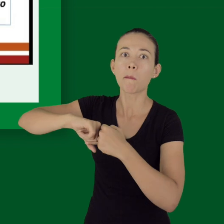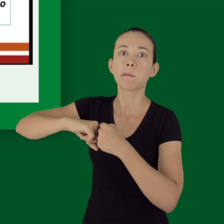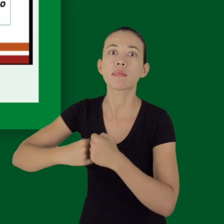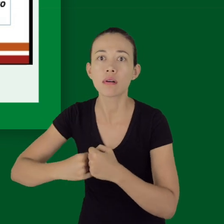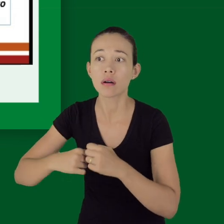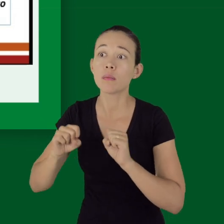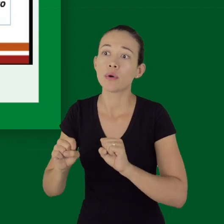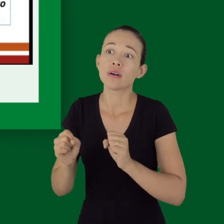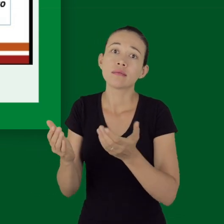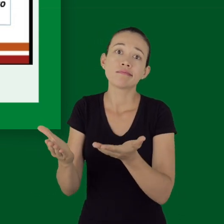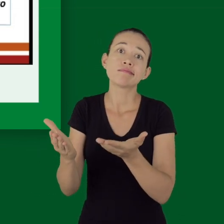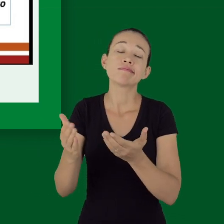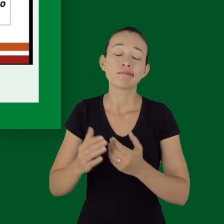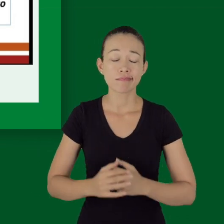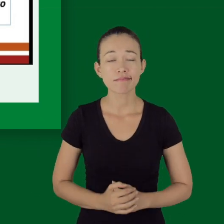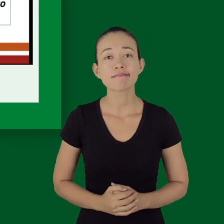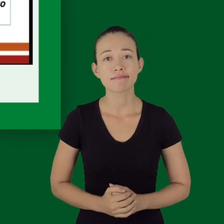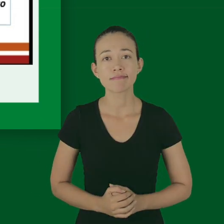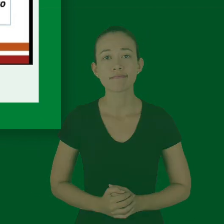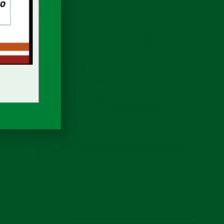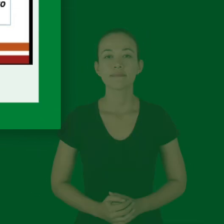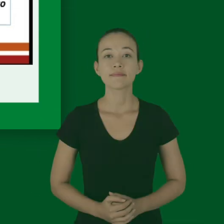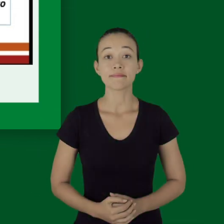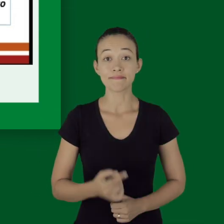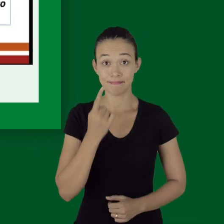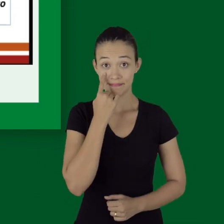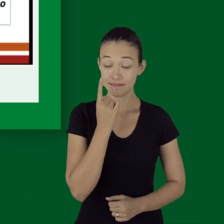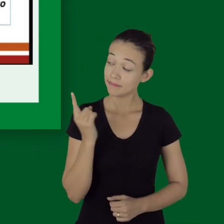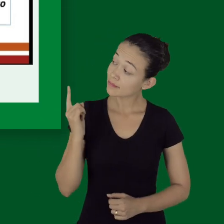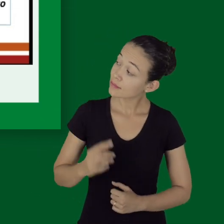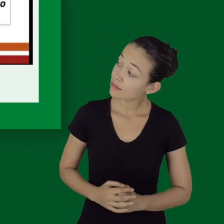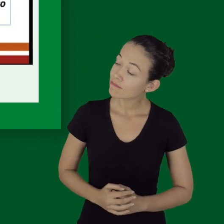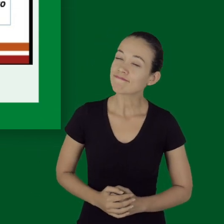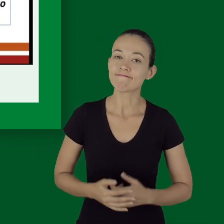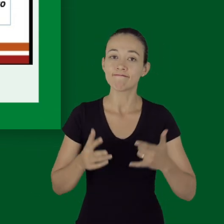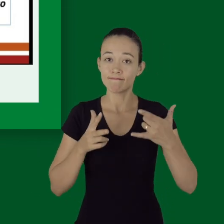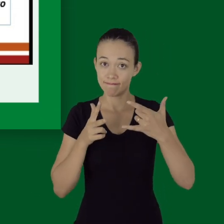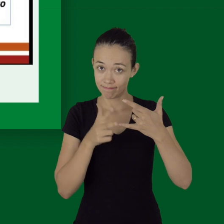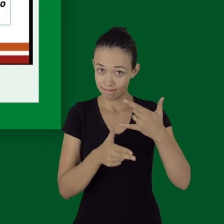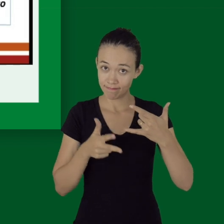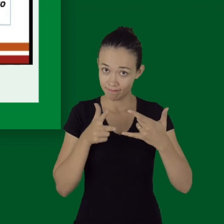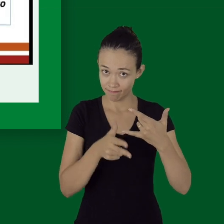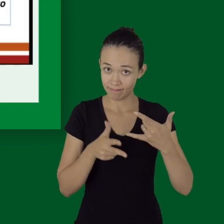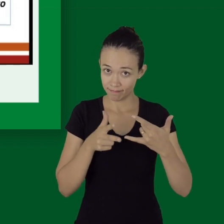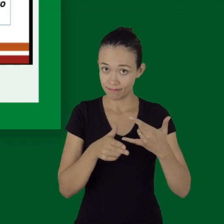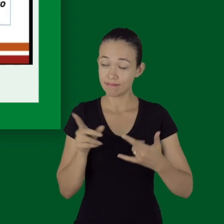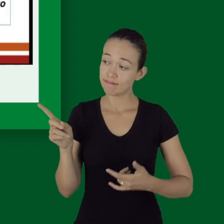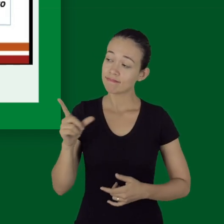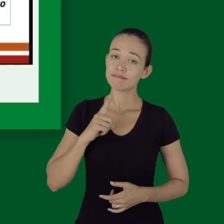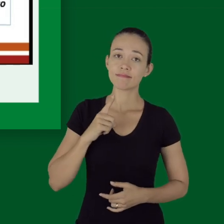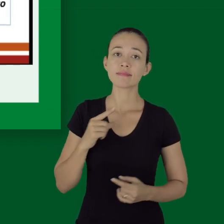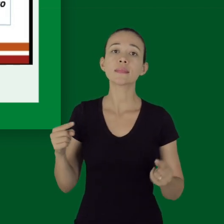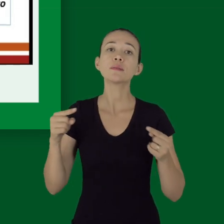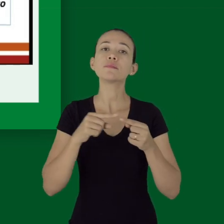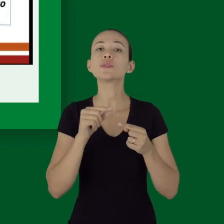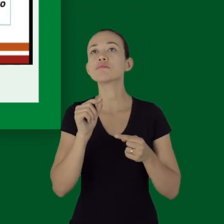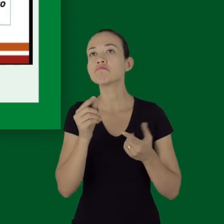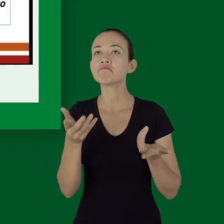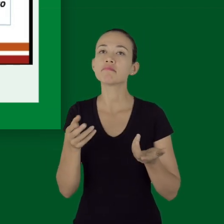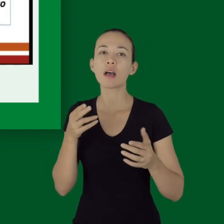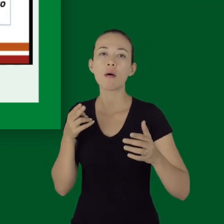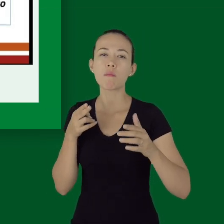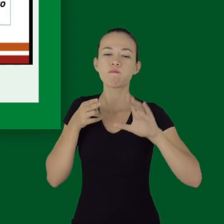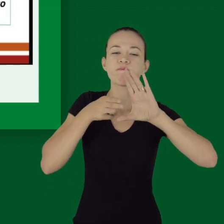penetrando ainda mais esse corpo estranho. Existe uma síndrome, né, de Brown-Séquard, que é muito comum dos traumas penetrantes, porque corre